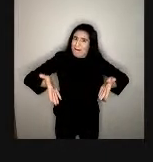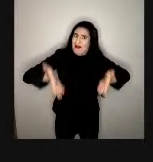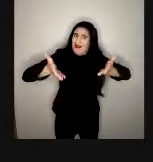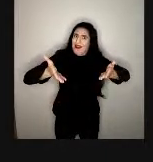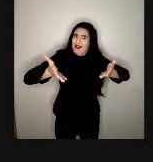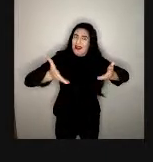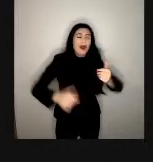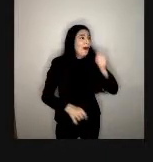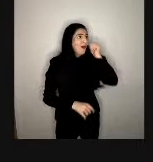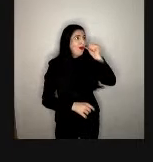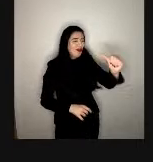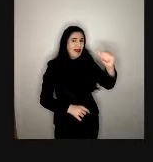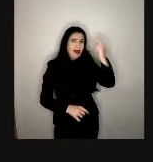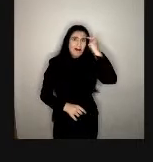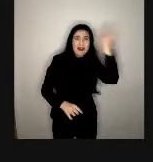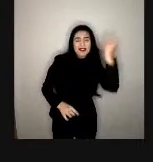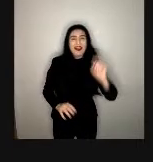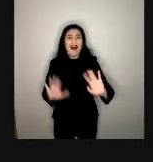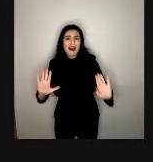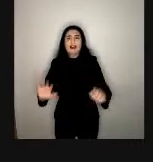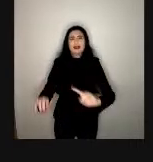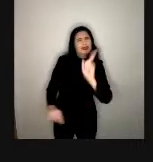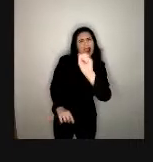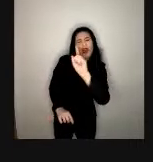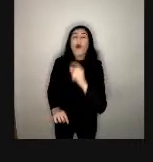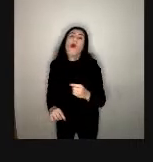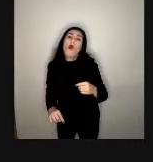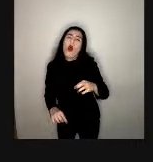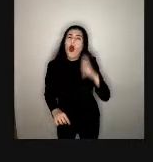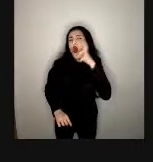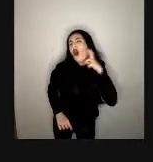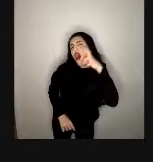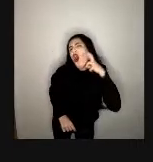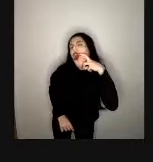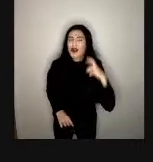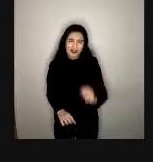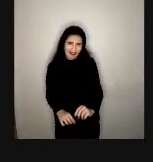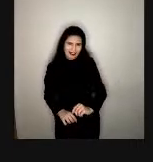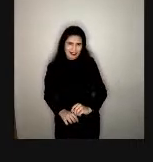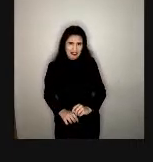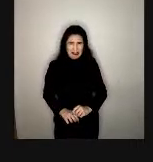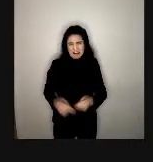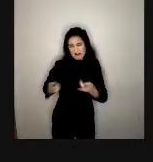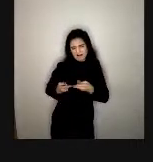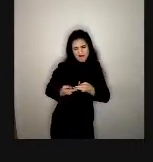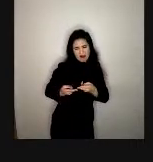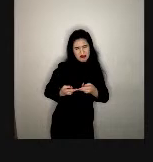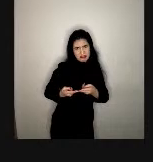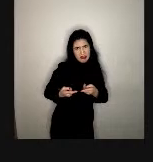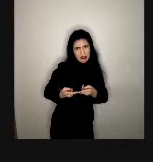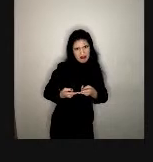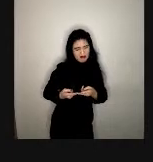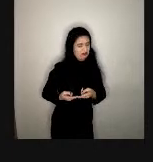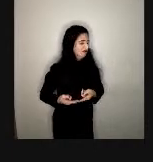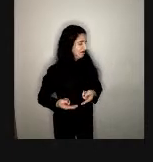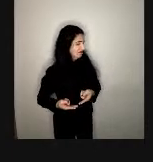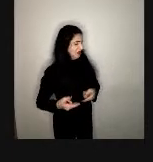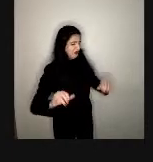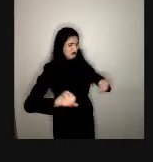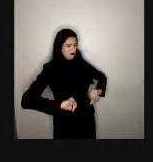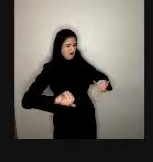mulheres. Não era pintar de cor de rosa, não era tentar disfarçar o sofrimento e a dificuldade que elas estavam